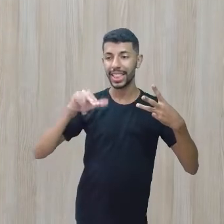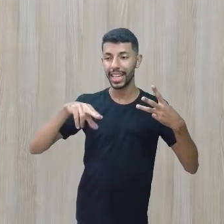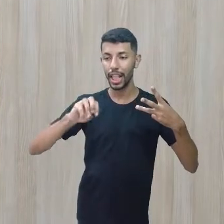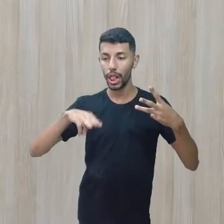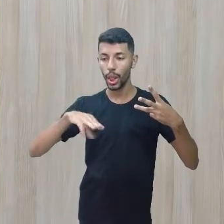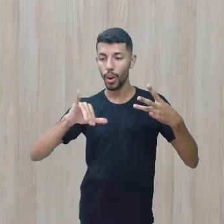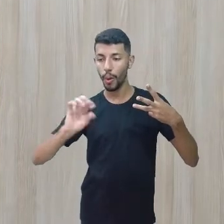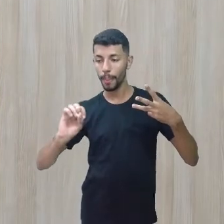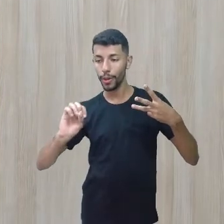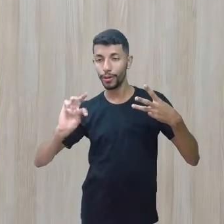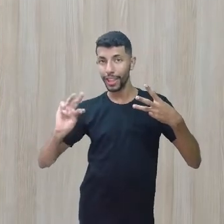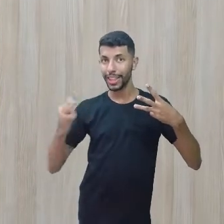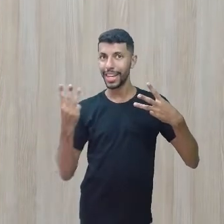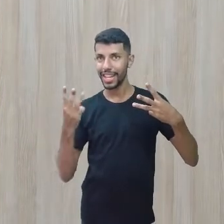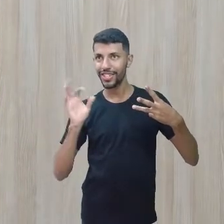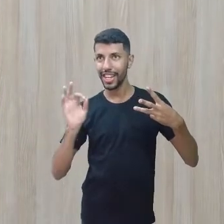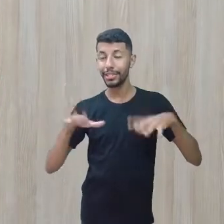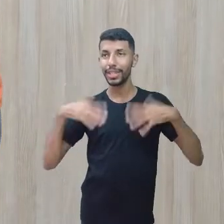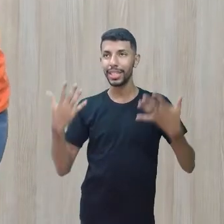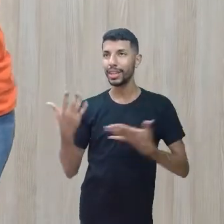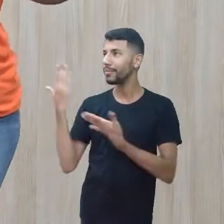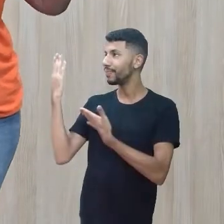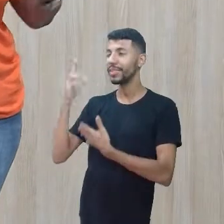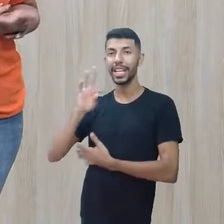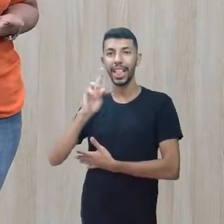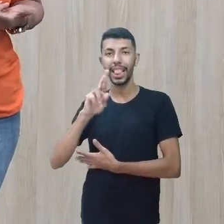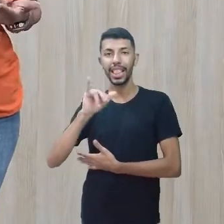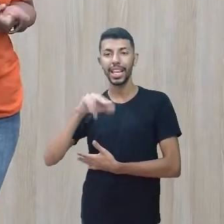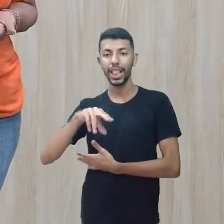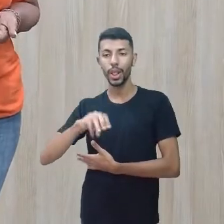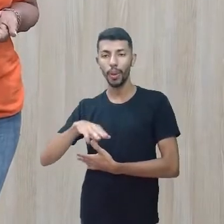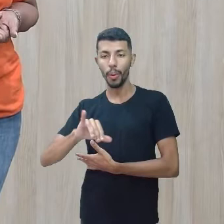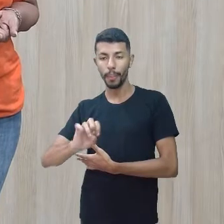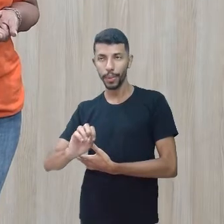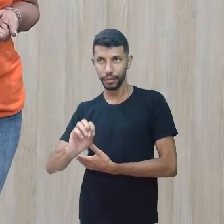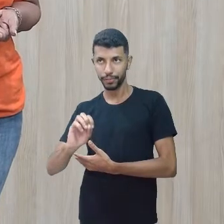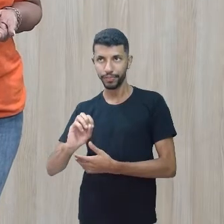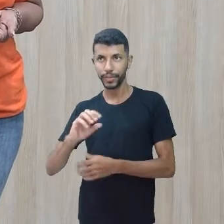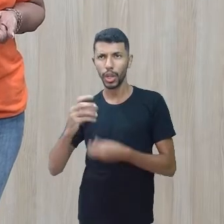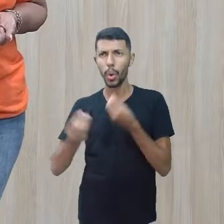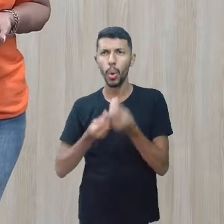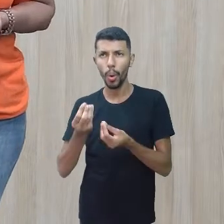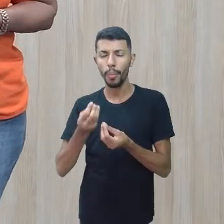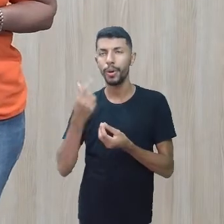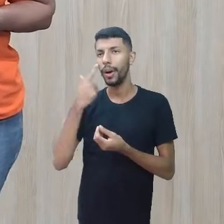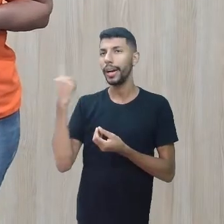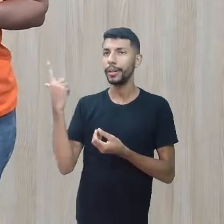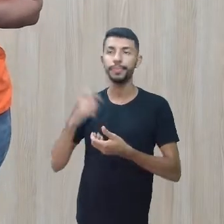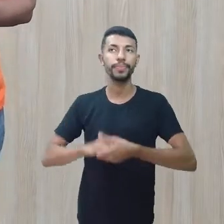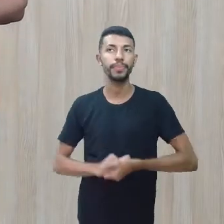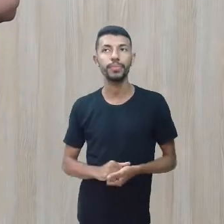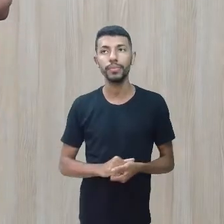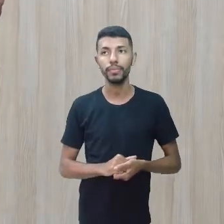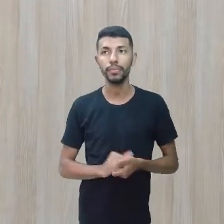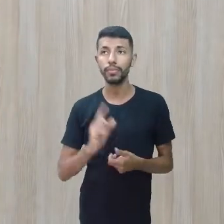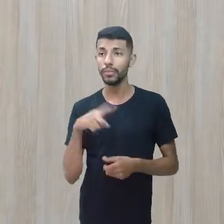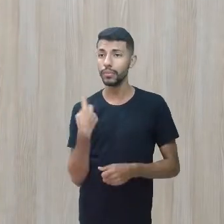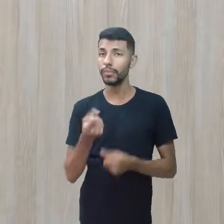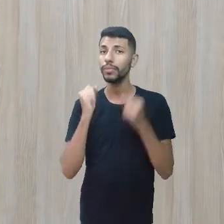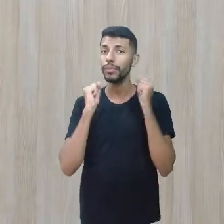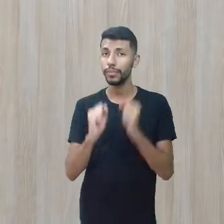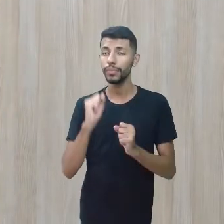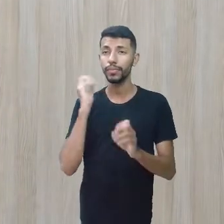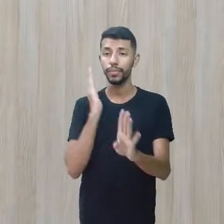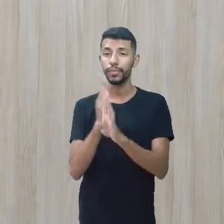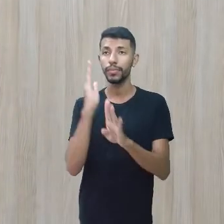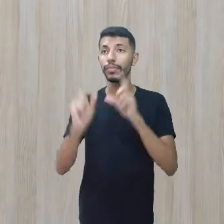direitinho com a potência, né? Quando eu repetir a base 2 vezes multiplicada. Então, vamos ver aqui. A gente pode